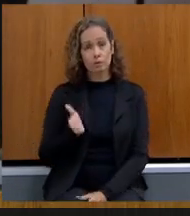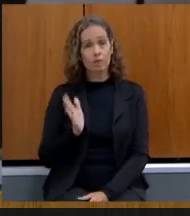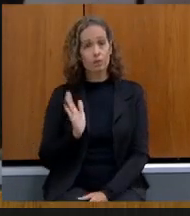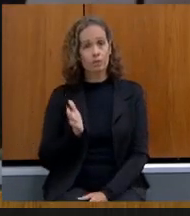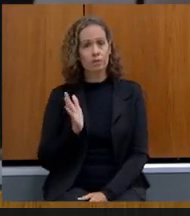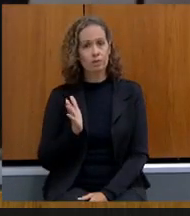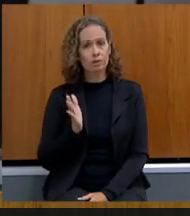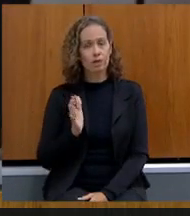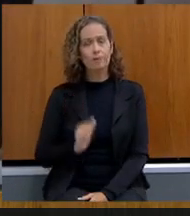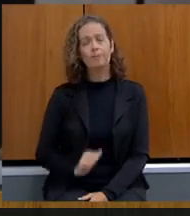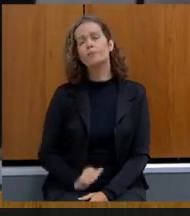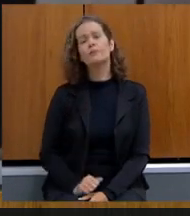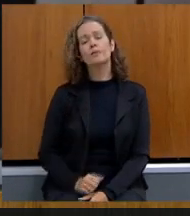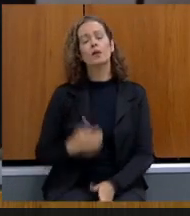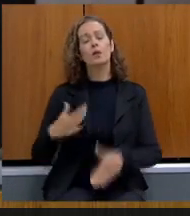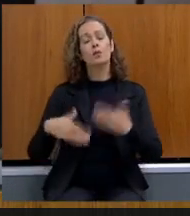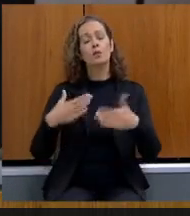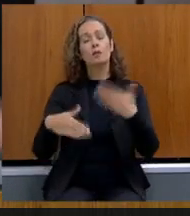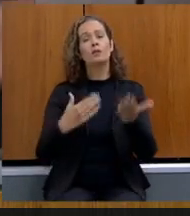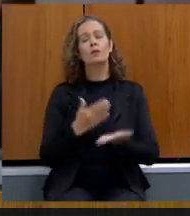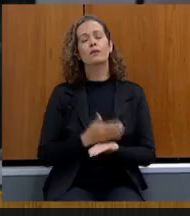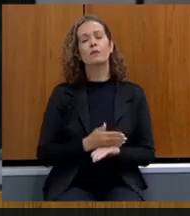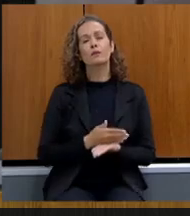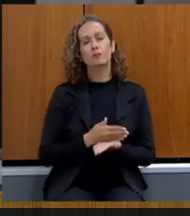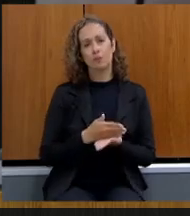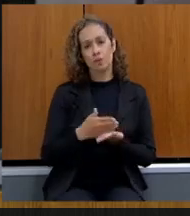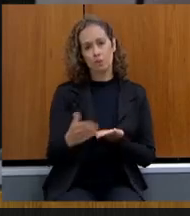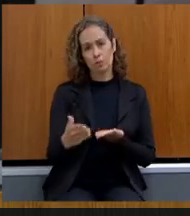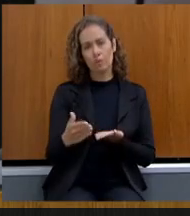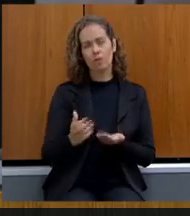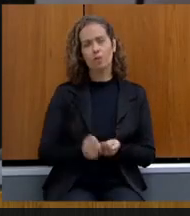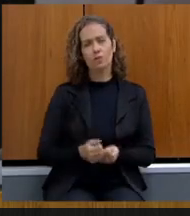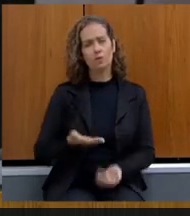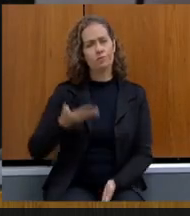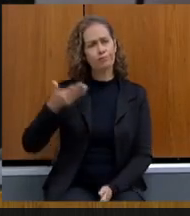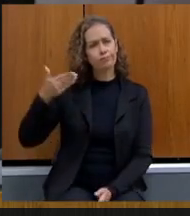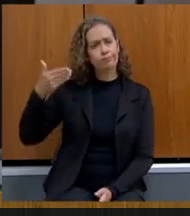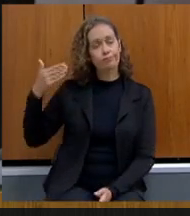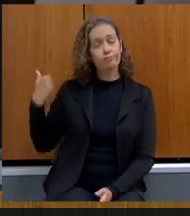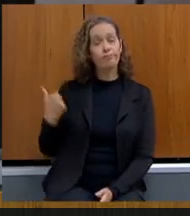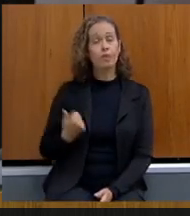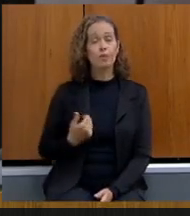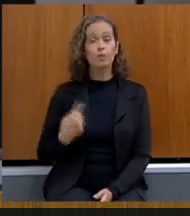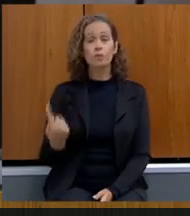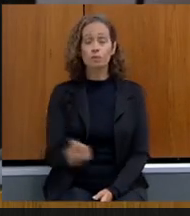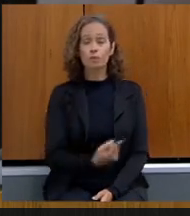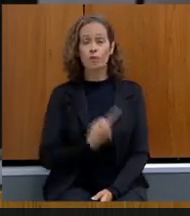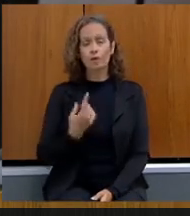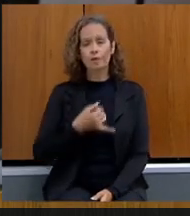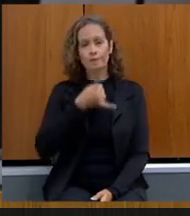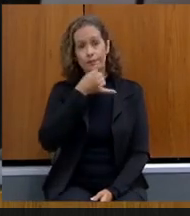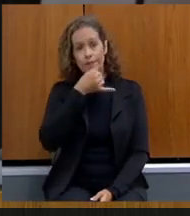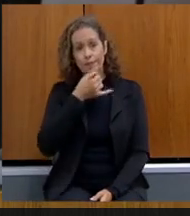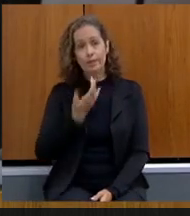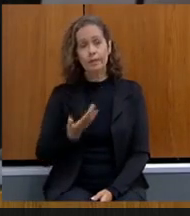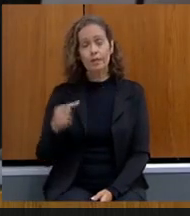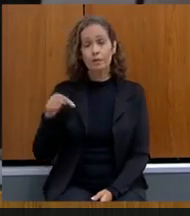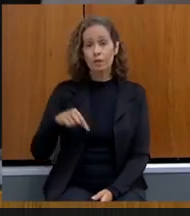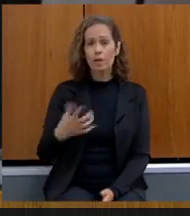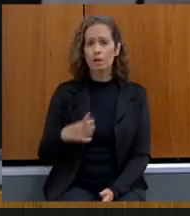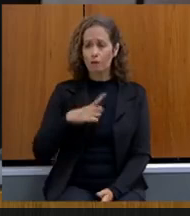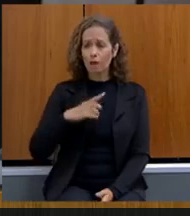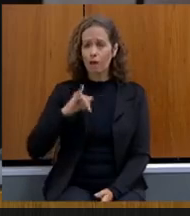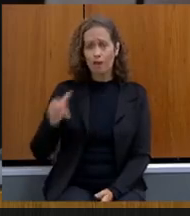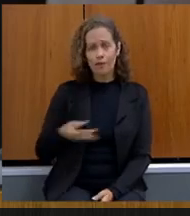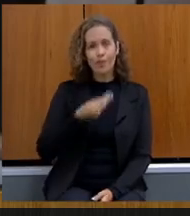já fez né e é um processo que começou há bastante tempo e que a gente Infelizmente aqui hoje tem